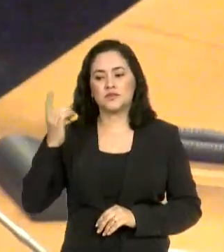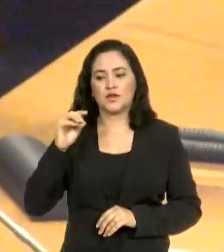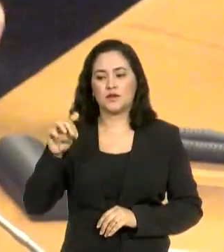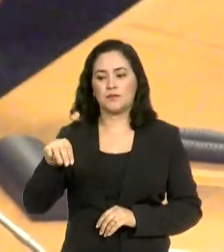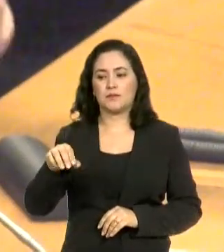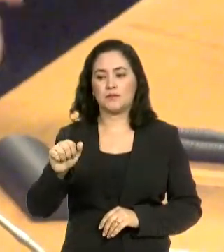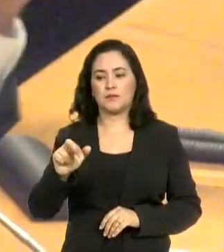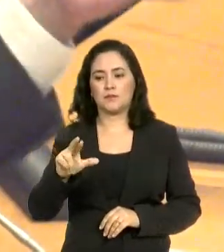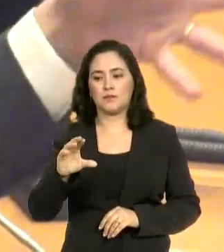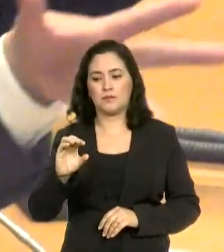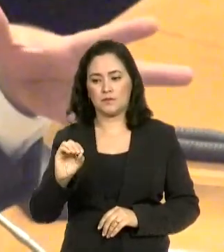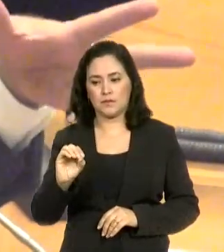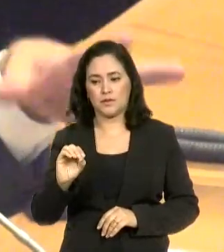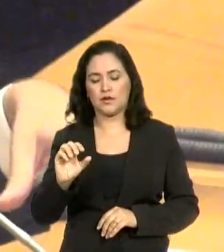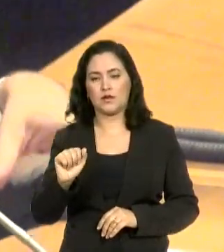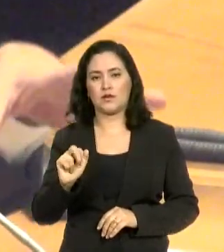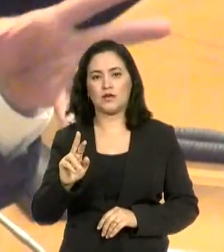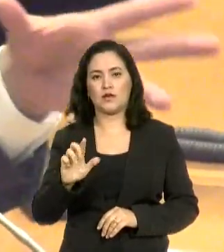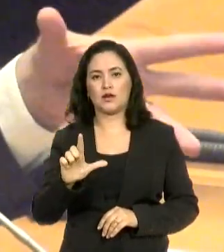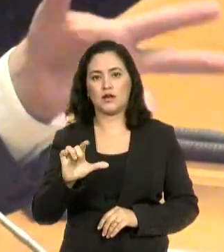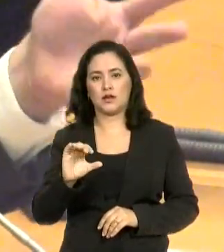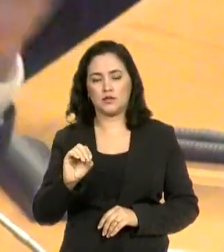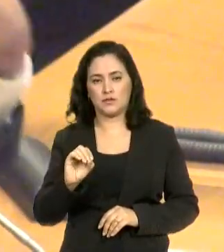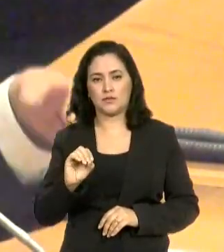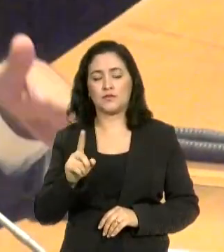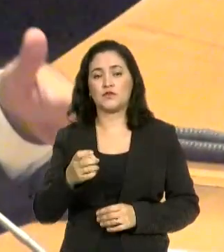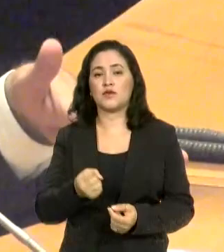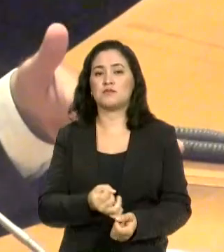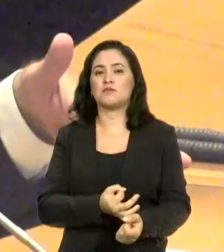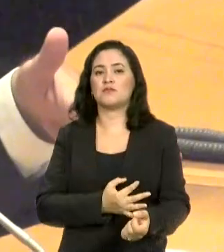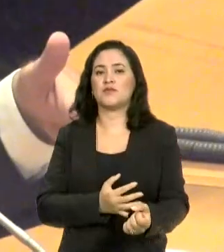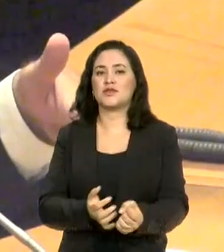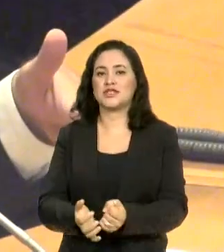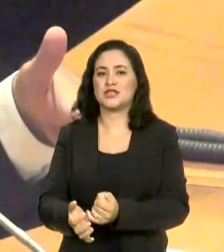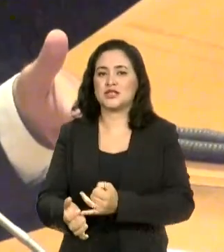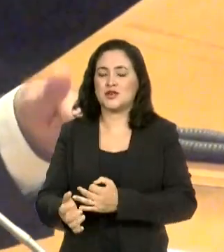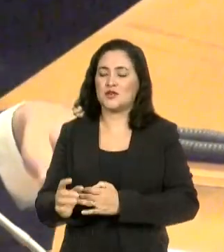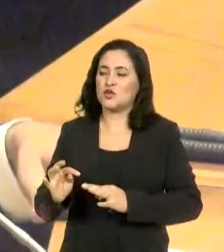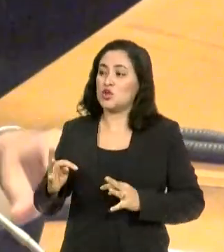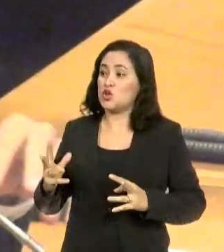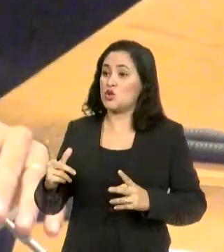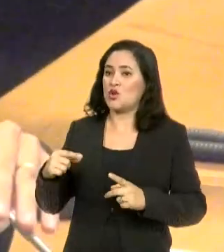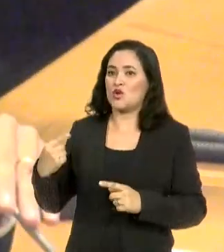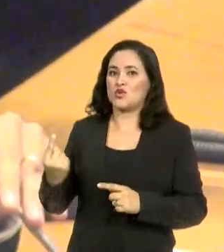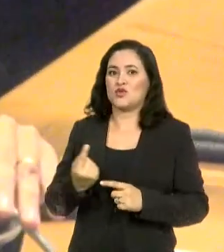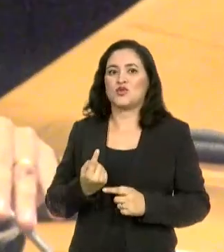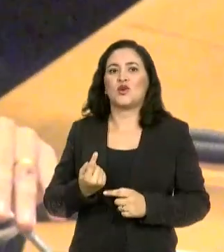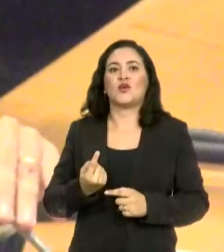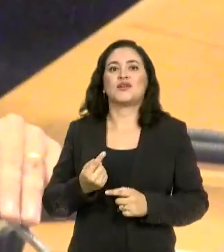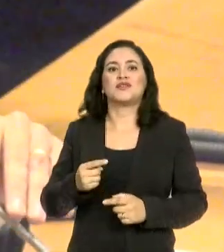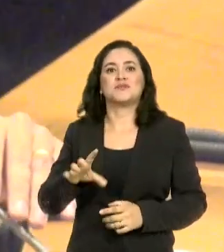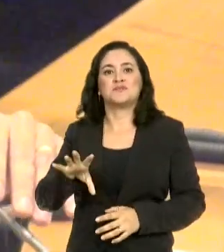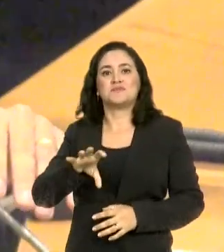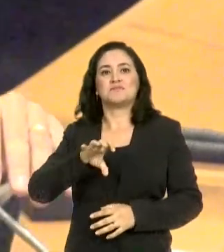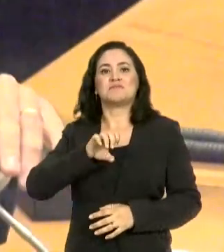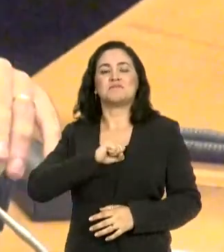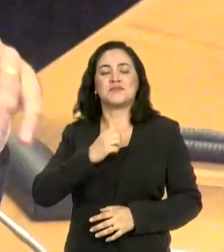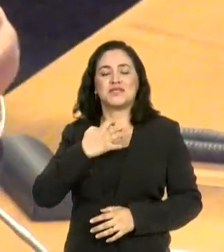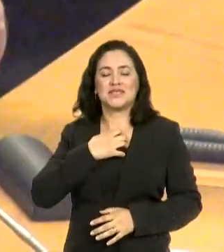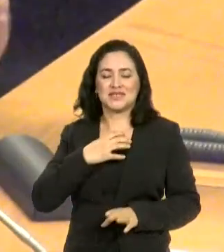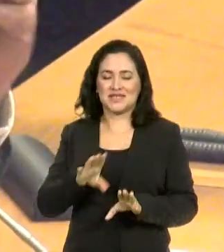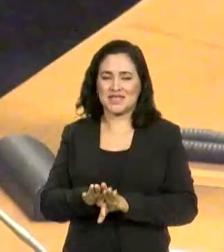Aurélio, a emoção de Vossa Excelência pode ter certeza que contagiou este plenário. Não vou ser